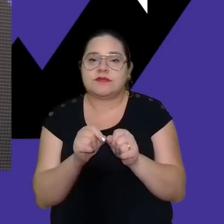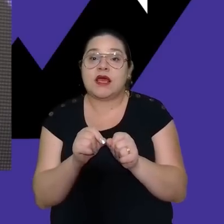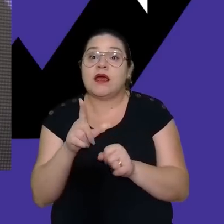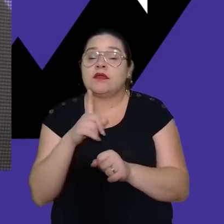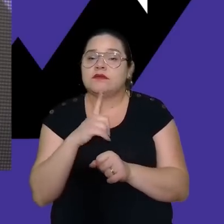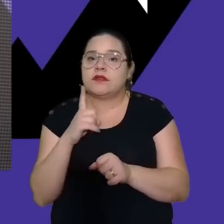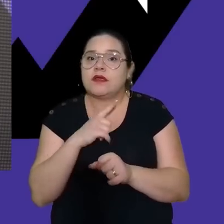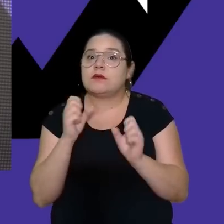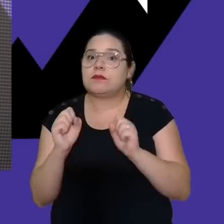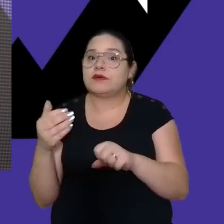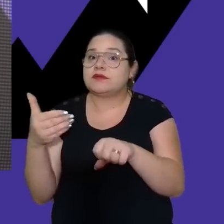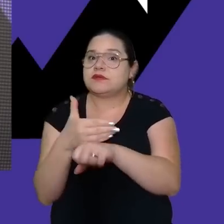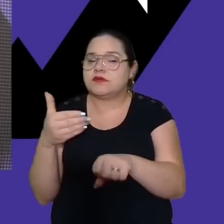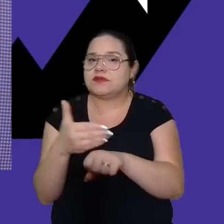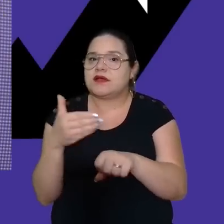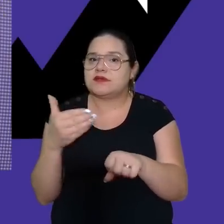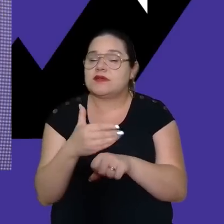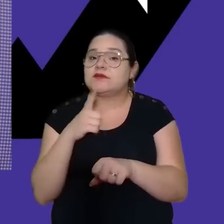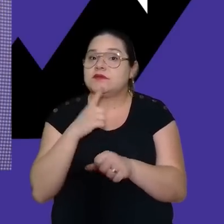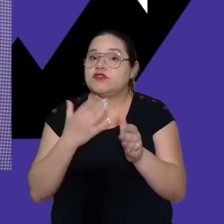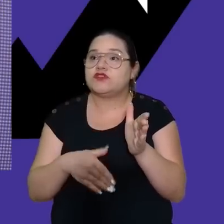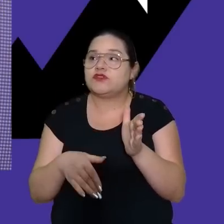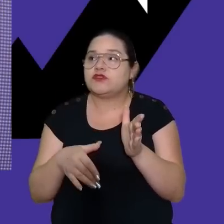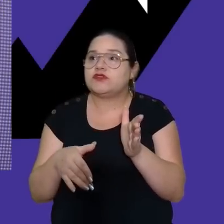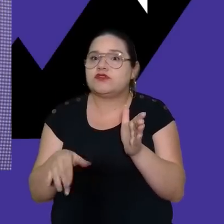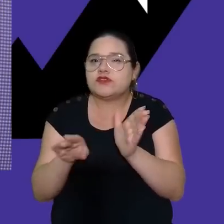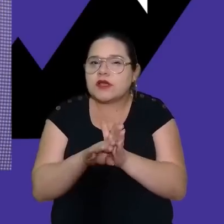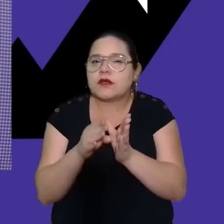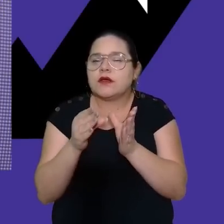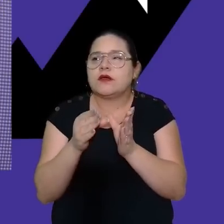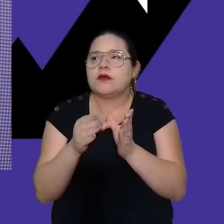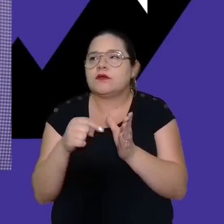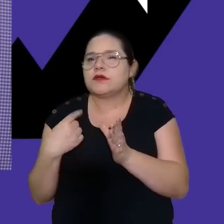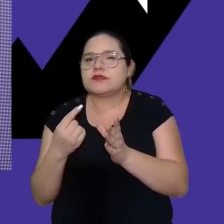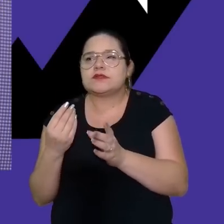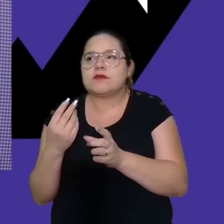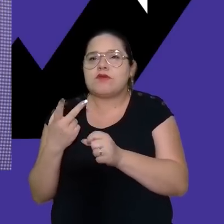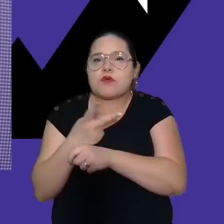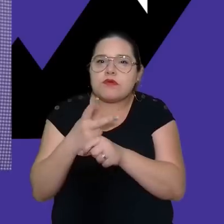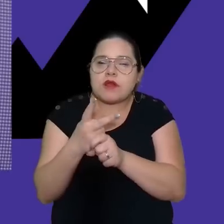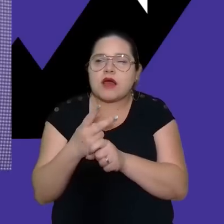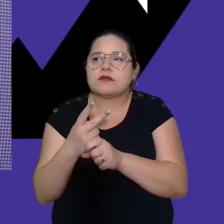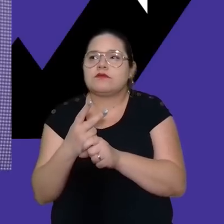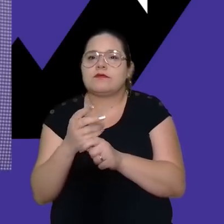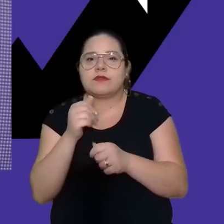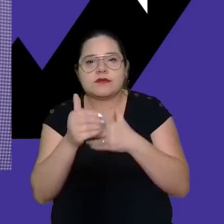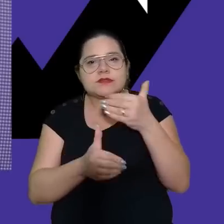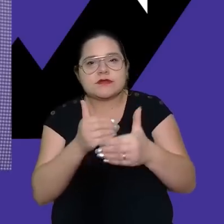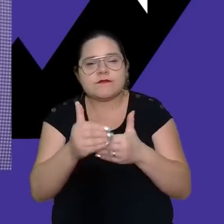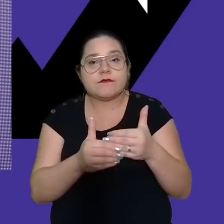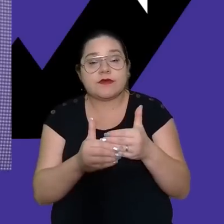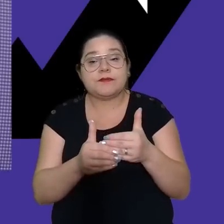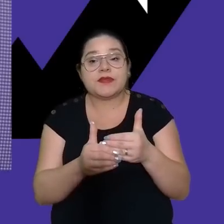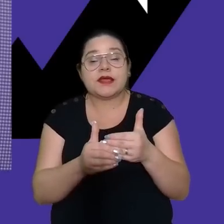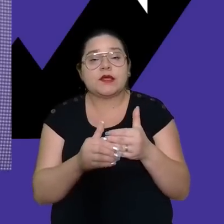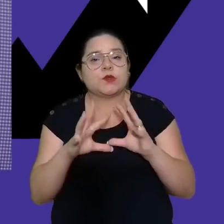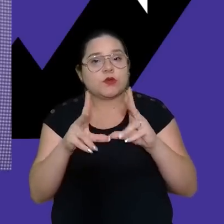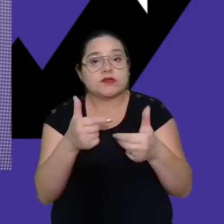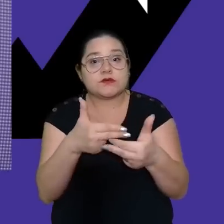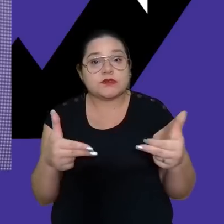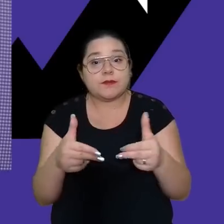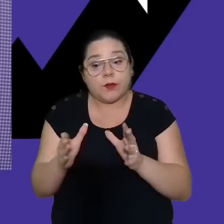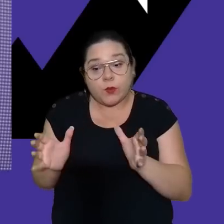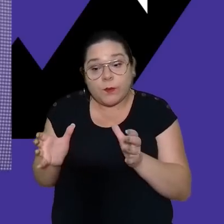acesso. Então, tem chegado a gente tem procurado desenvolver muito isso, para que o pequeno tenha acesso a essas